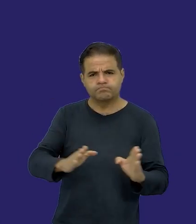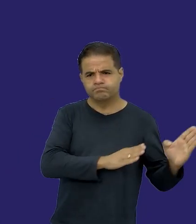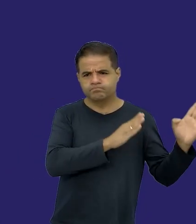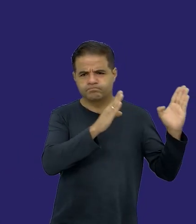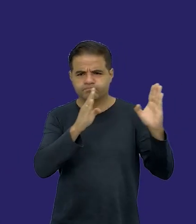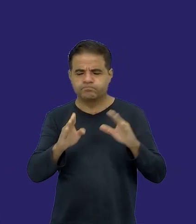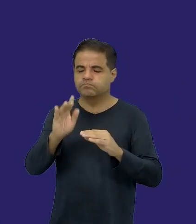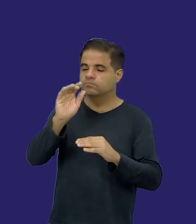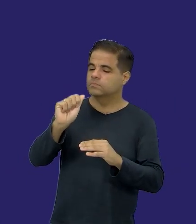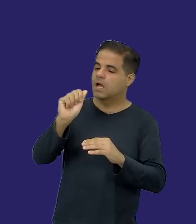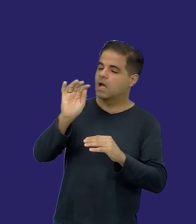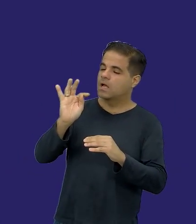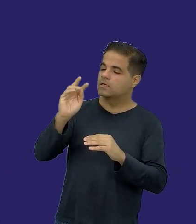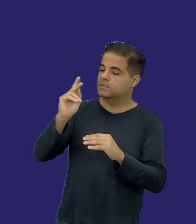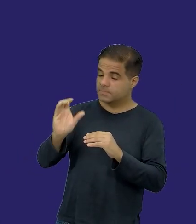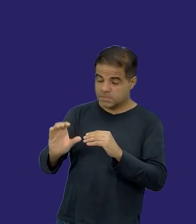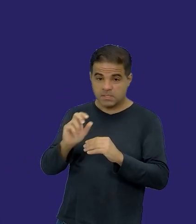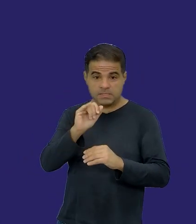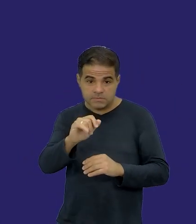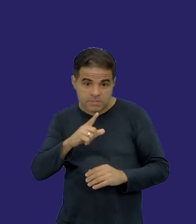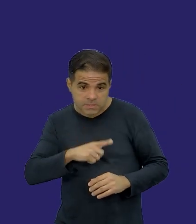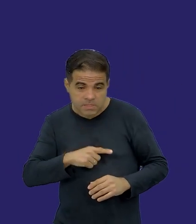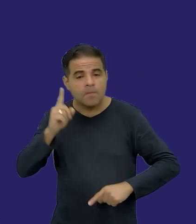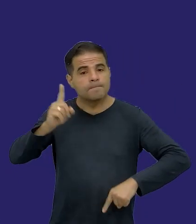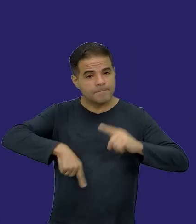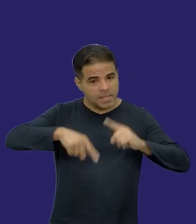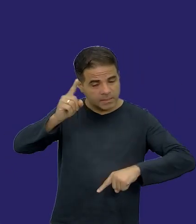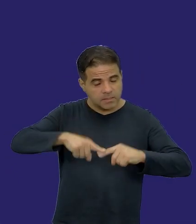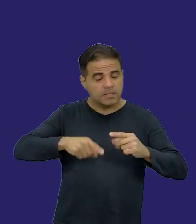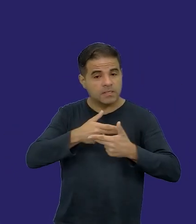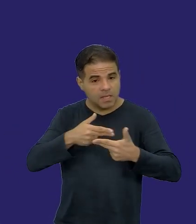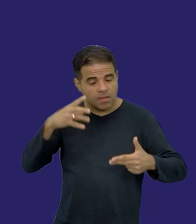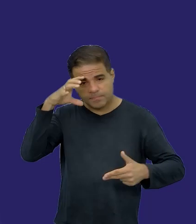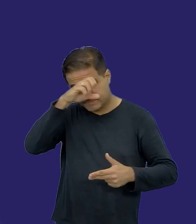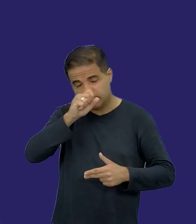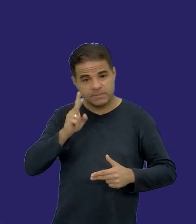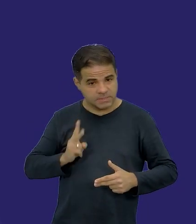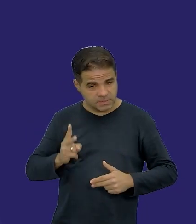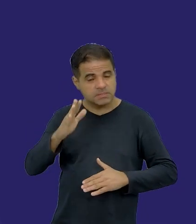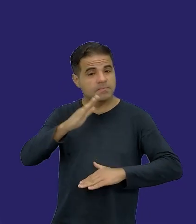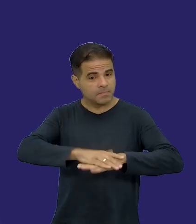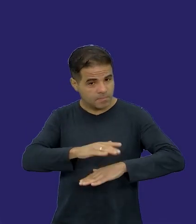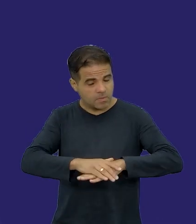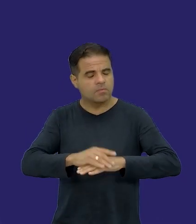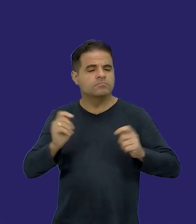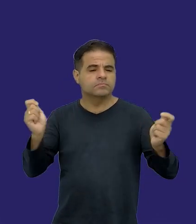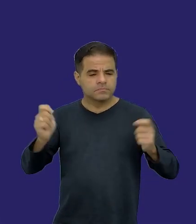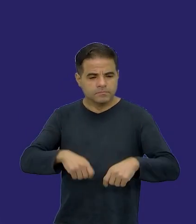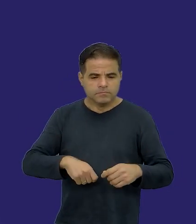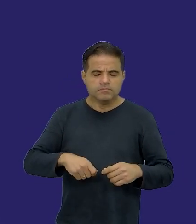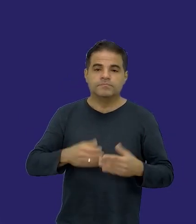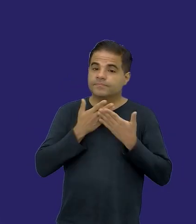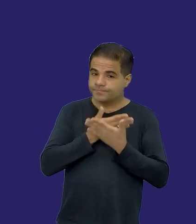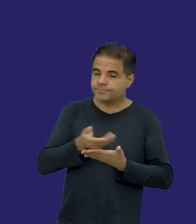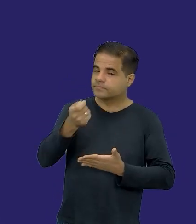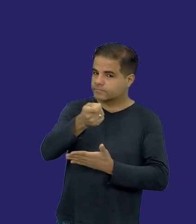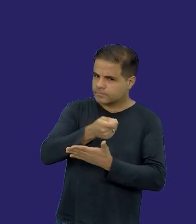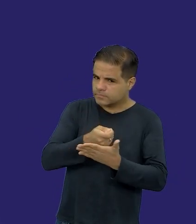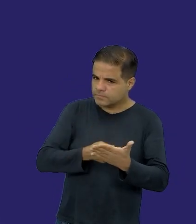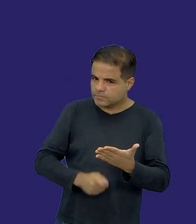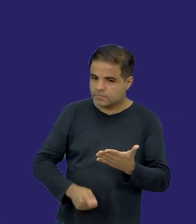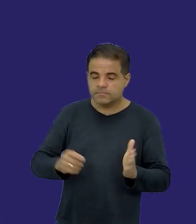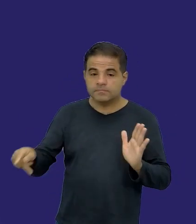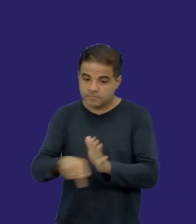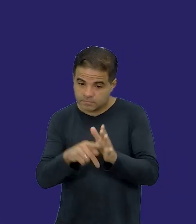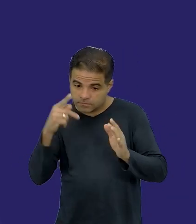TPC, ficarão mais fáceis se vocês estiverem com o material do Aprender Sempre em mão, porque vocês poderão anotar